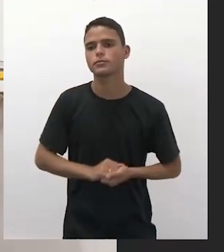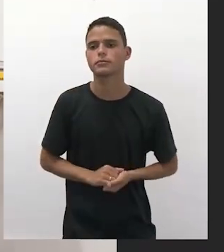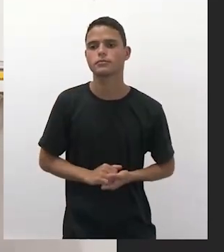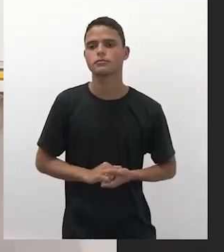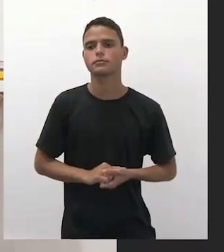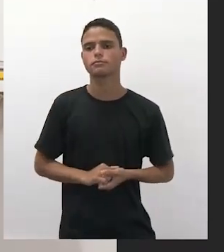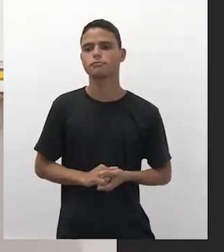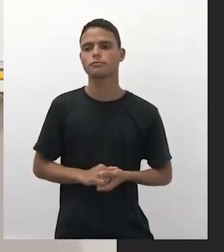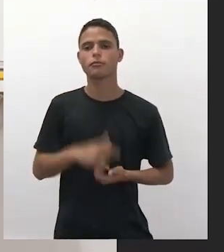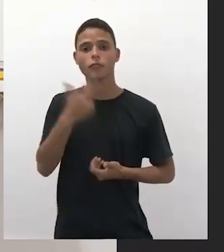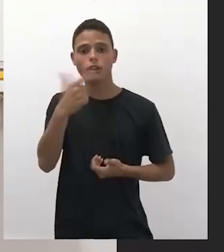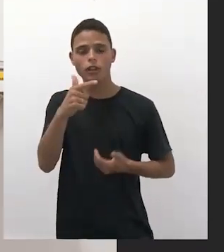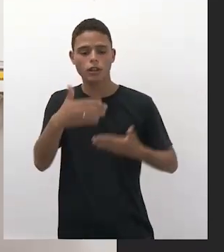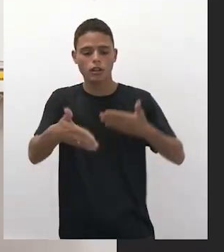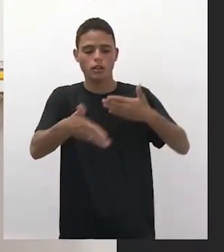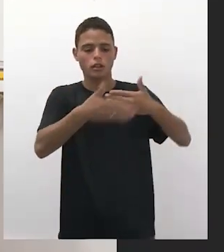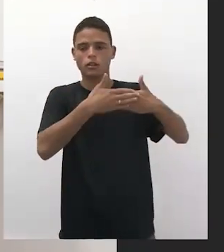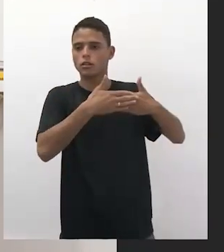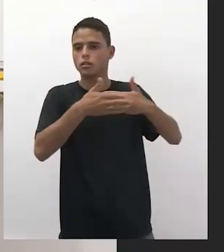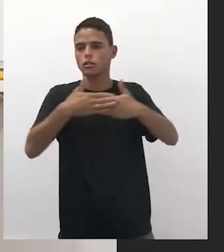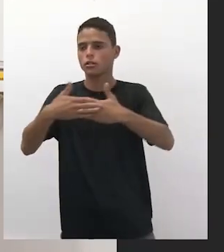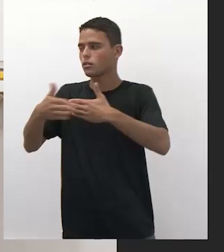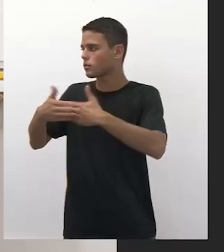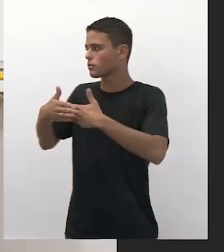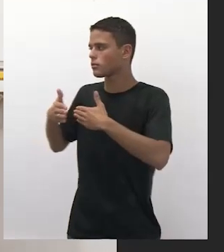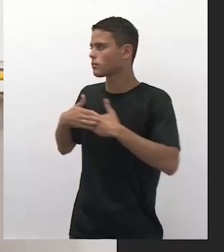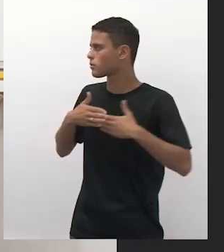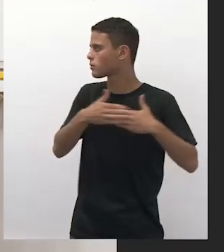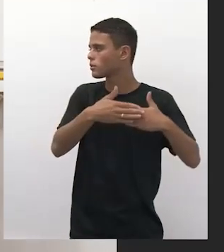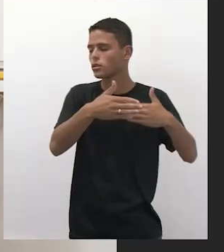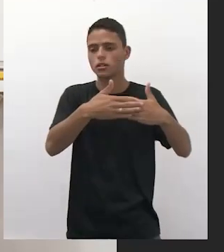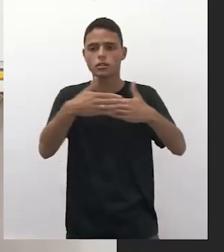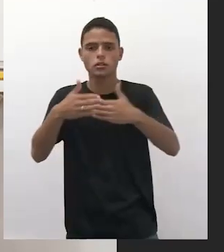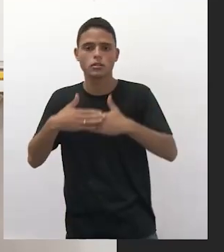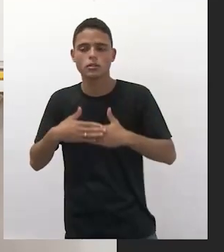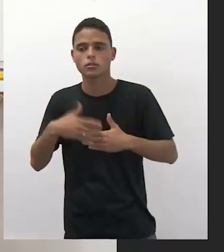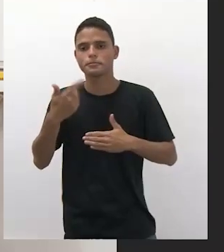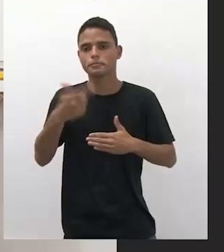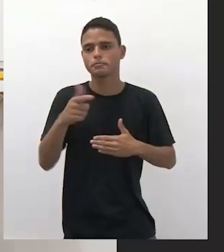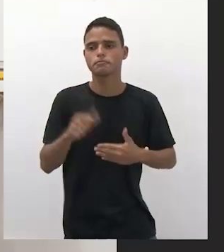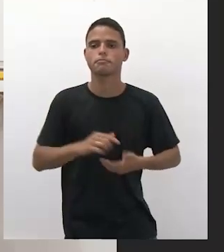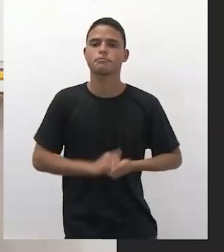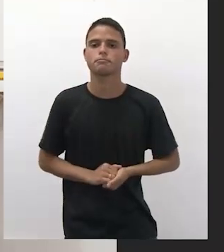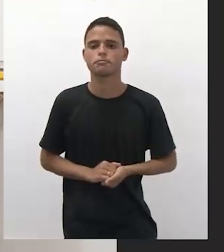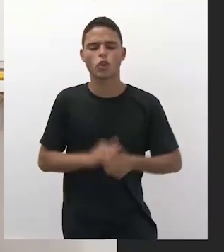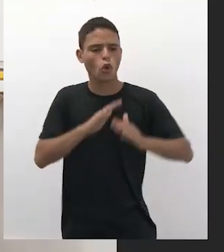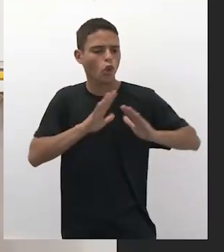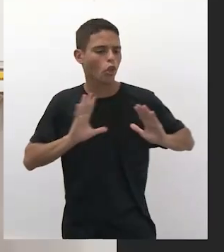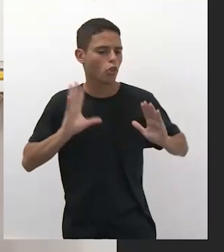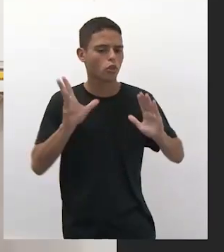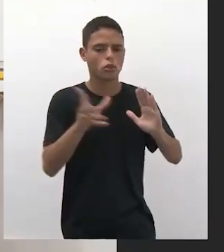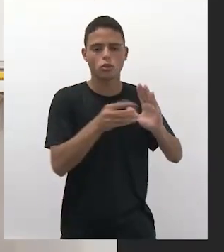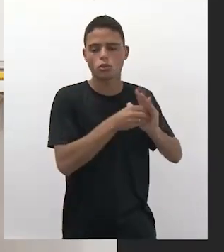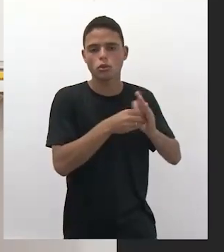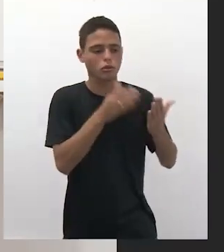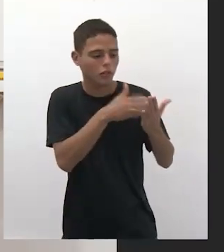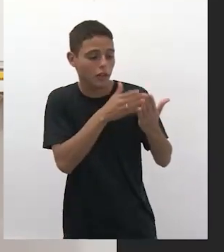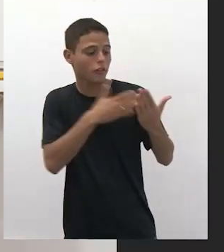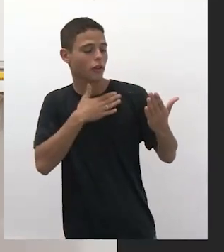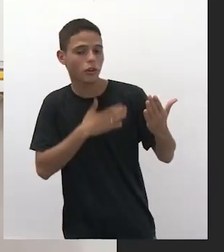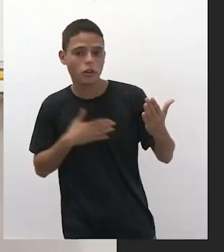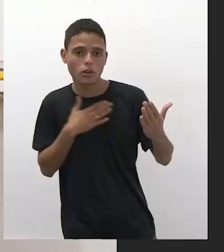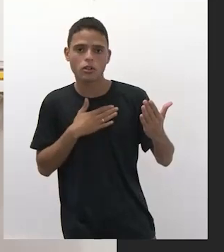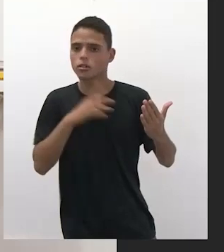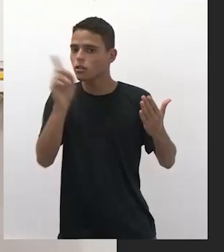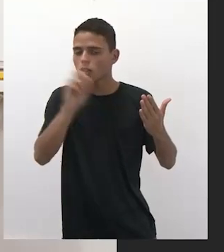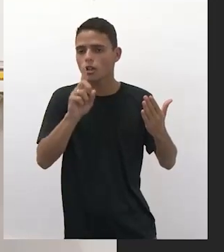que não tem bloqueio, sabe? Que não vou dizer que é todo livro que eu gosto, que eu amo, que eu adoro, não. A